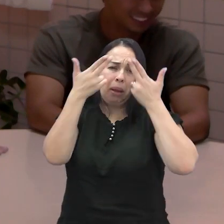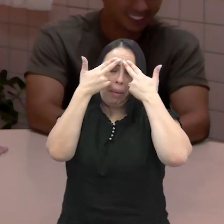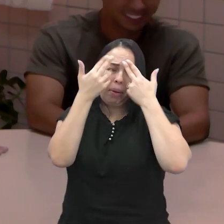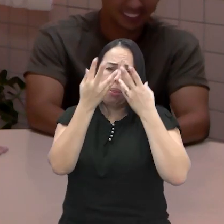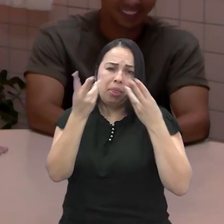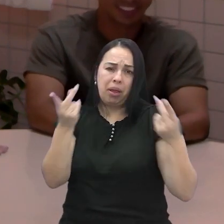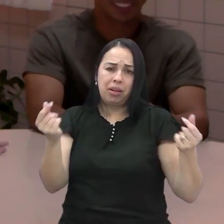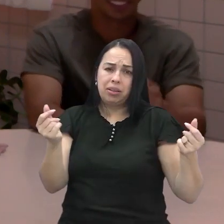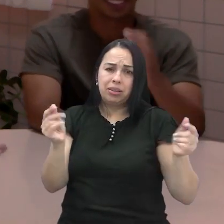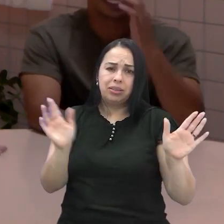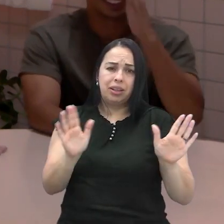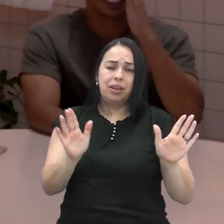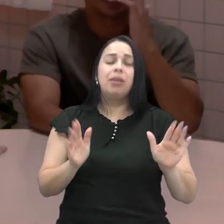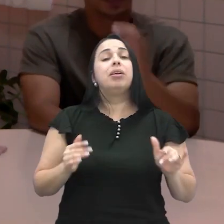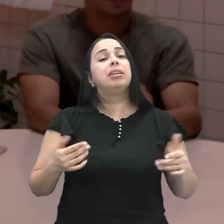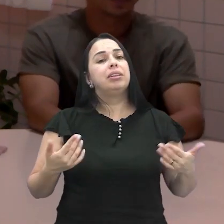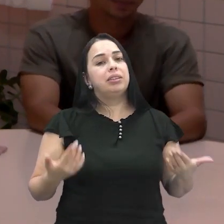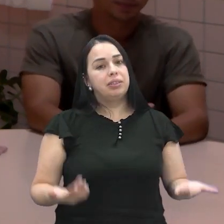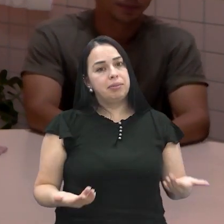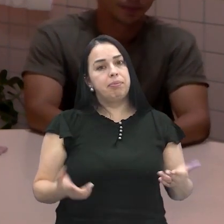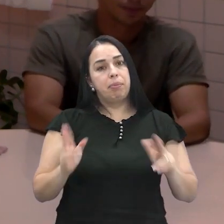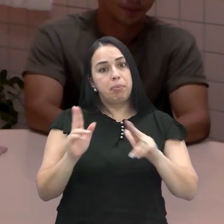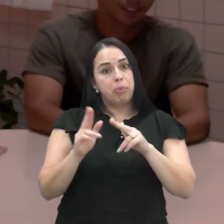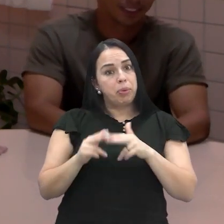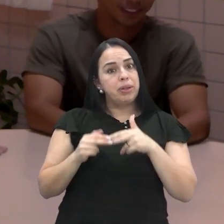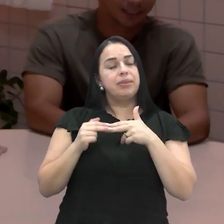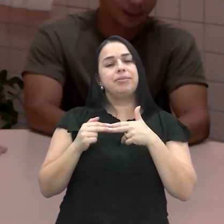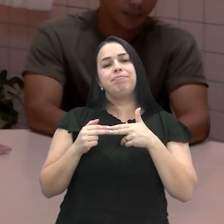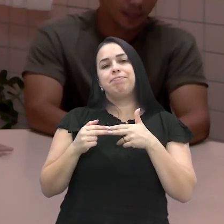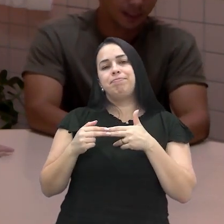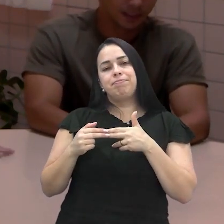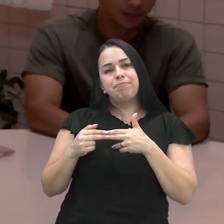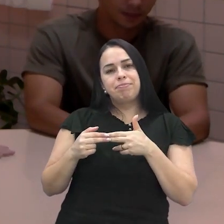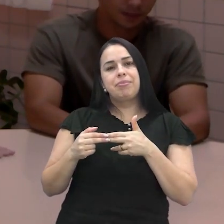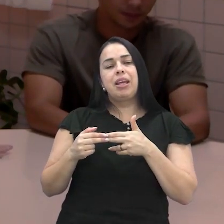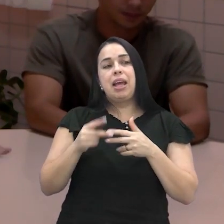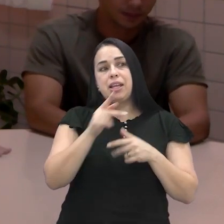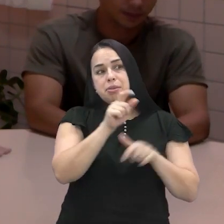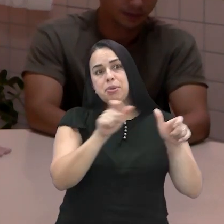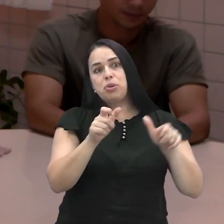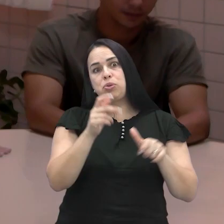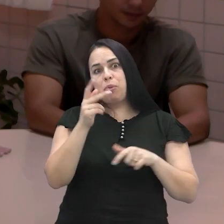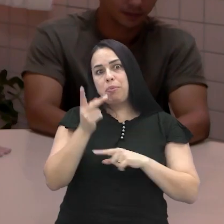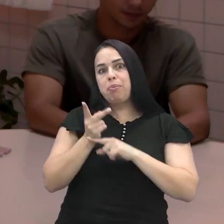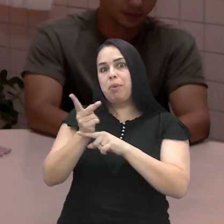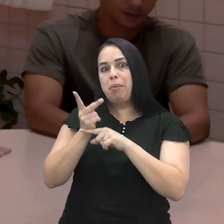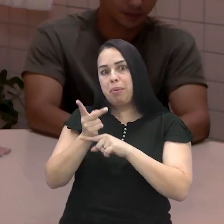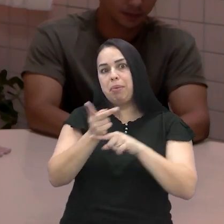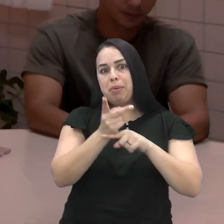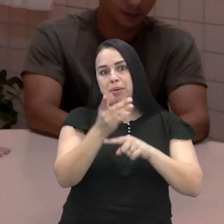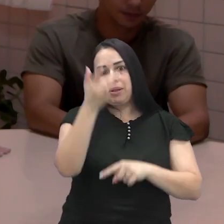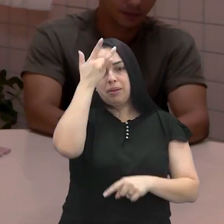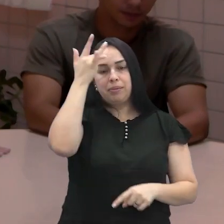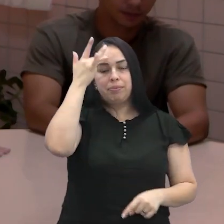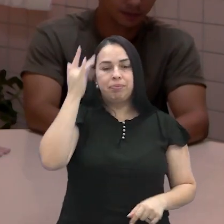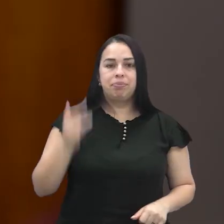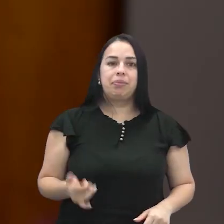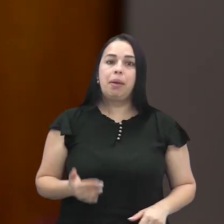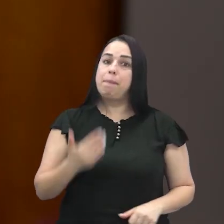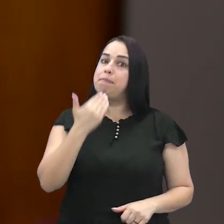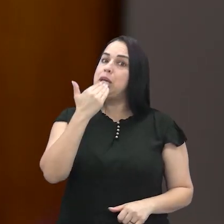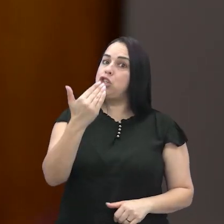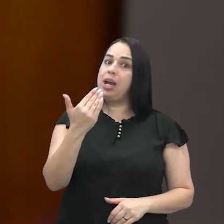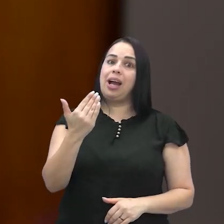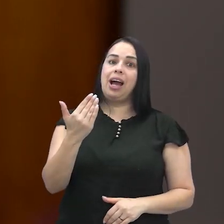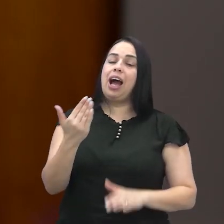estigmas, relacionados a esse cuidado. Então, isso ampliou muito a procura pelo cuidado em saúde mental. E